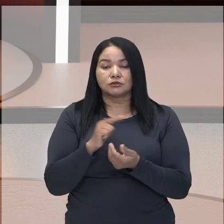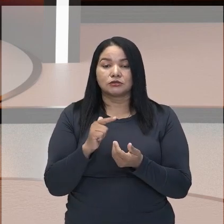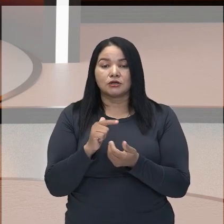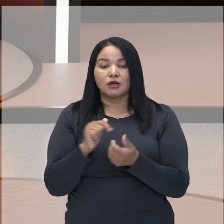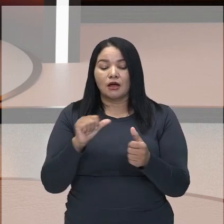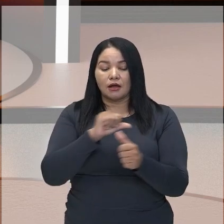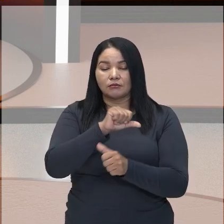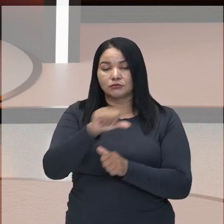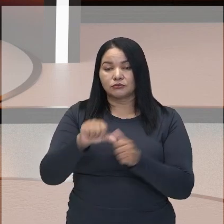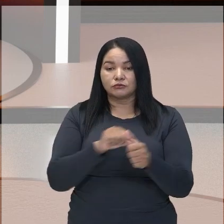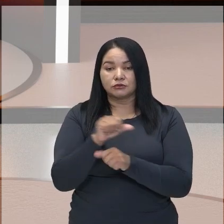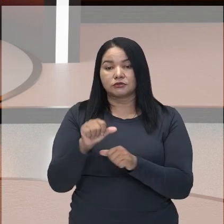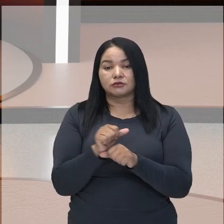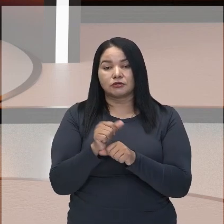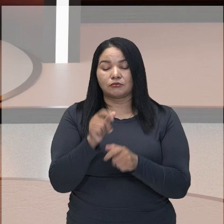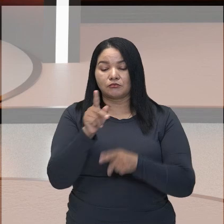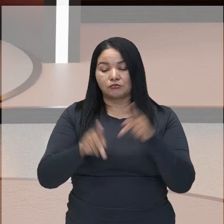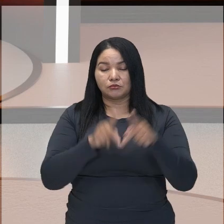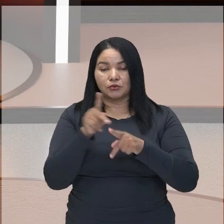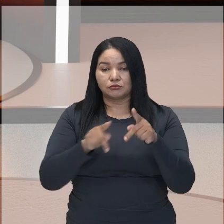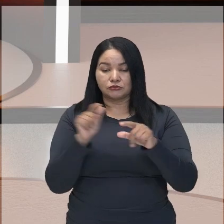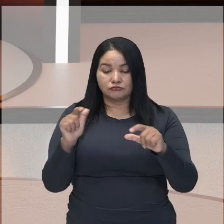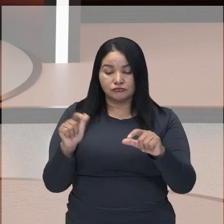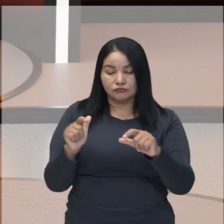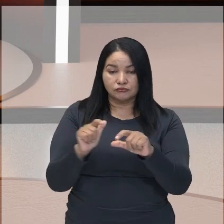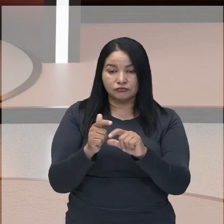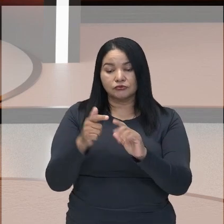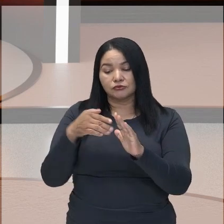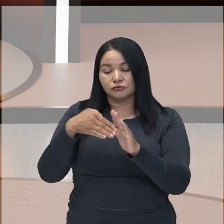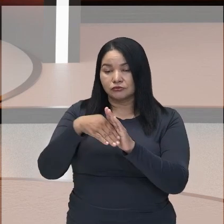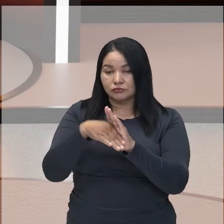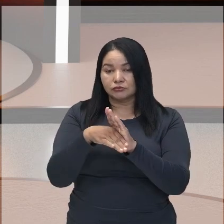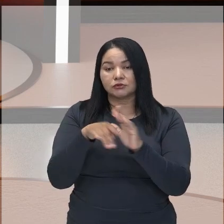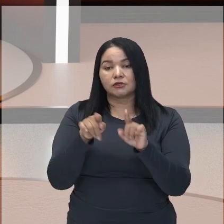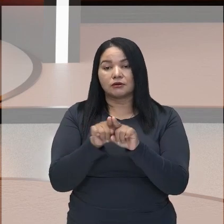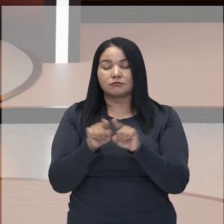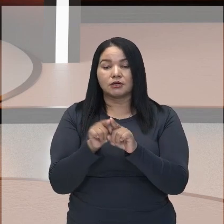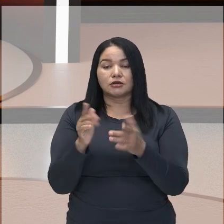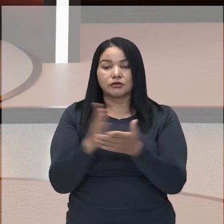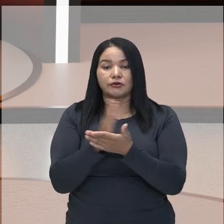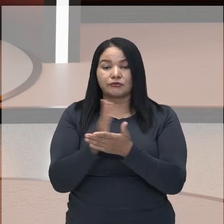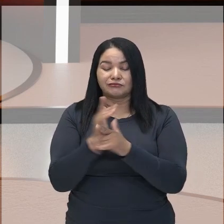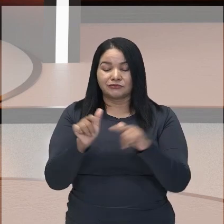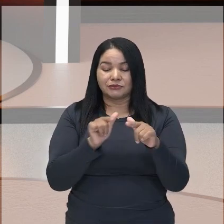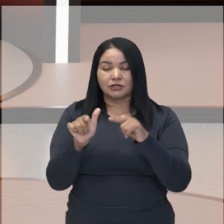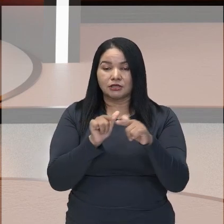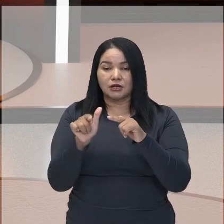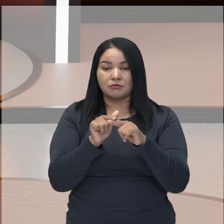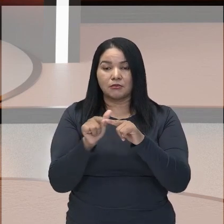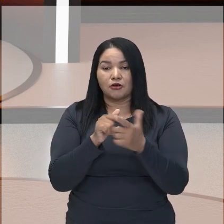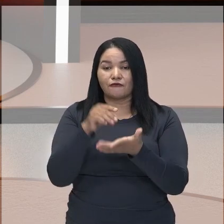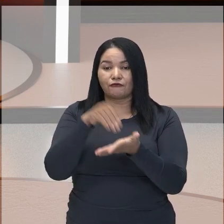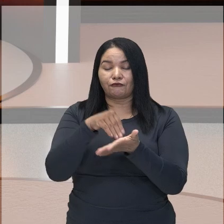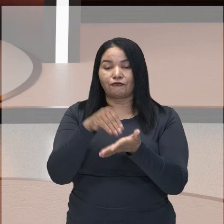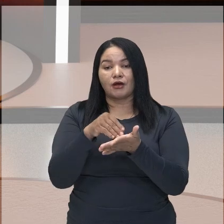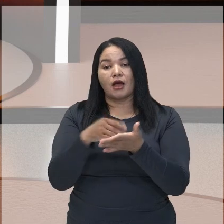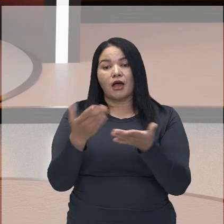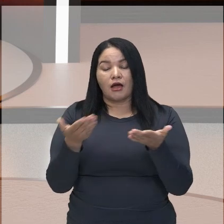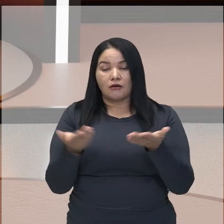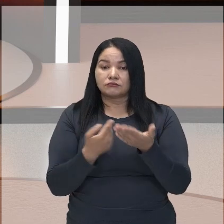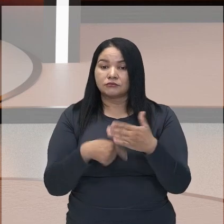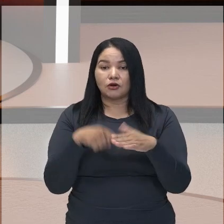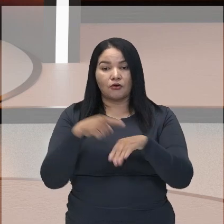declínio populacional que está ocorrendo no Japão e a escassez de mão de obra. Vai chegar uma hora que eles vão ter que